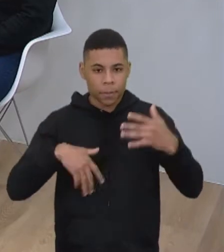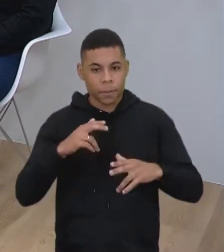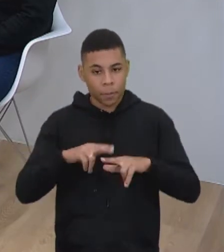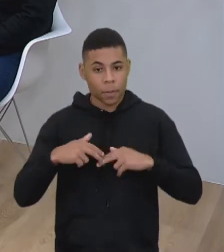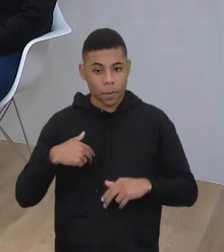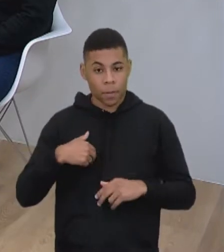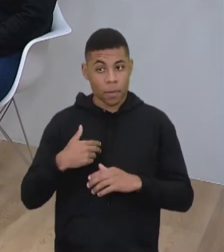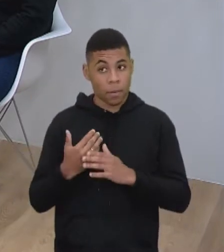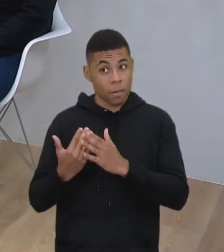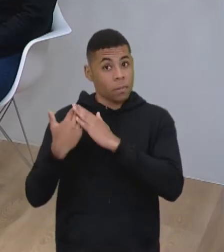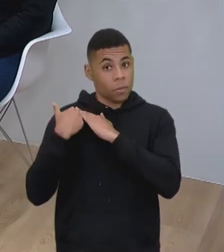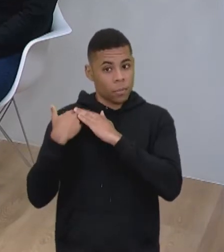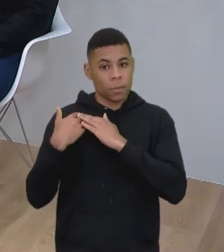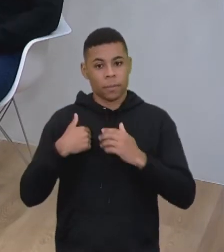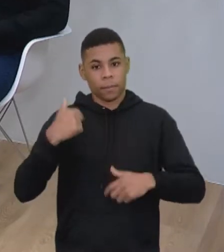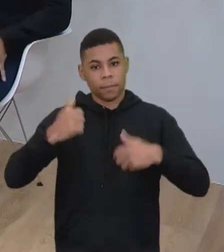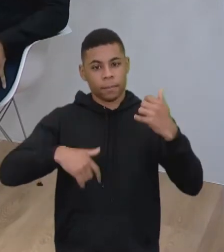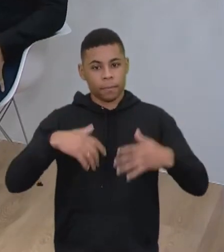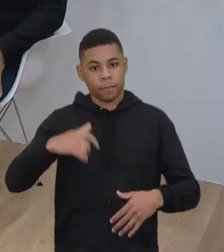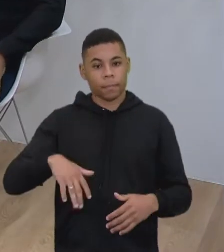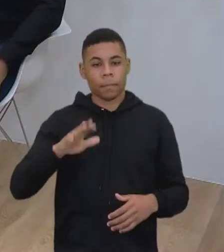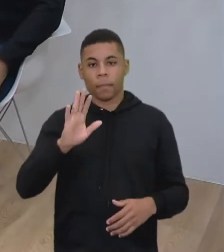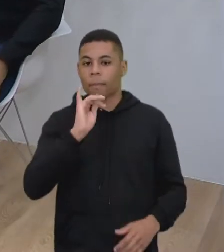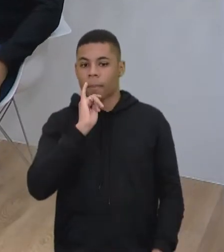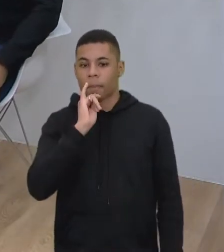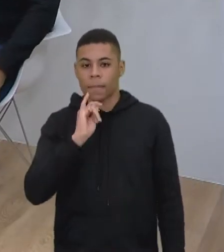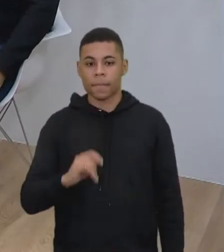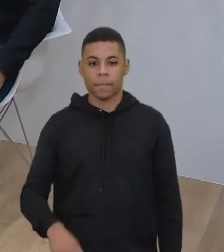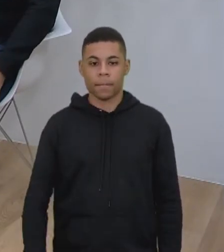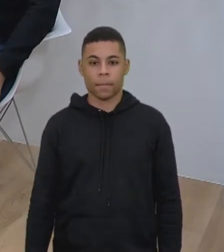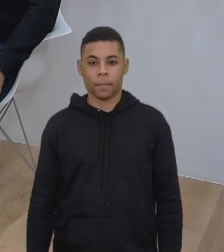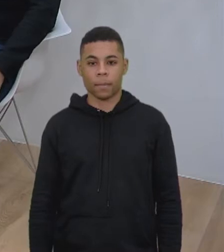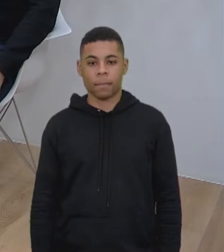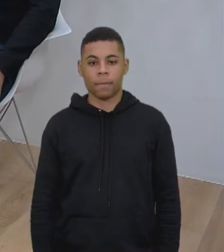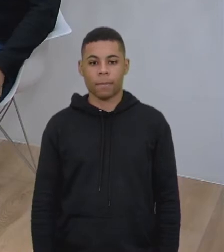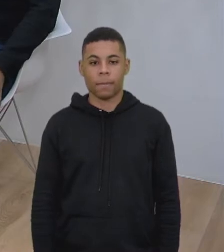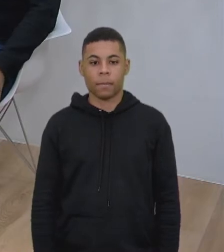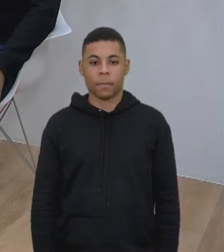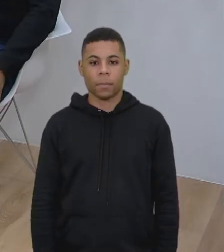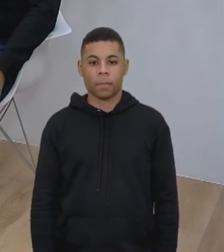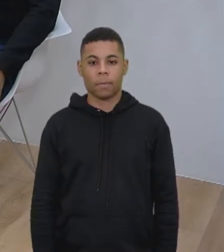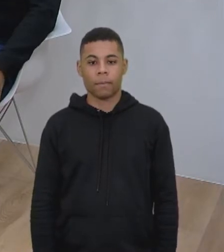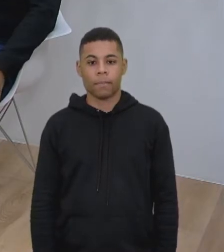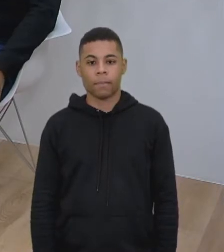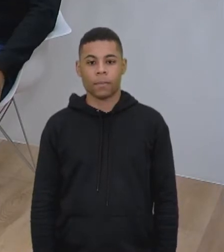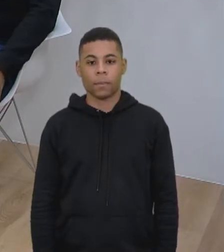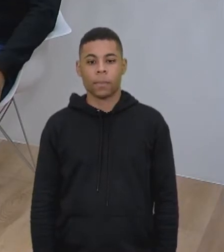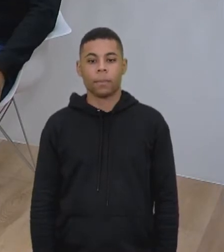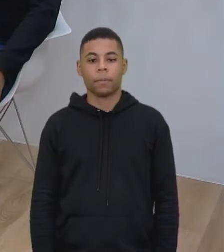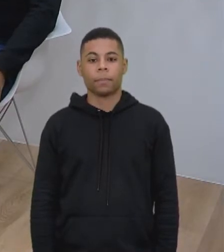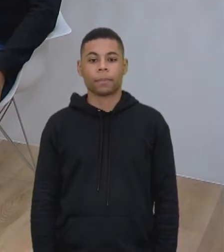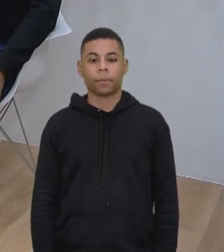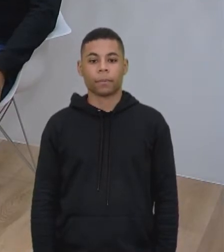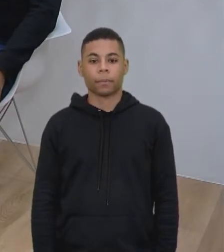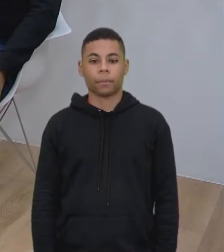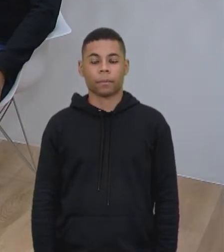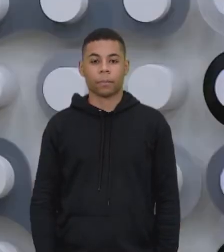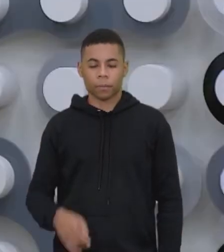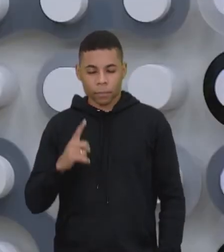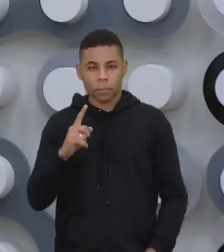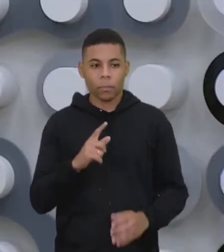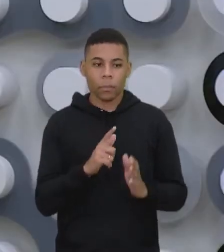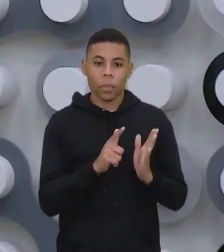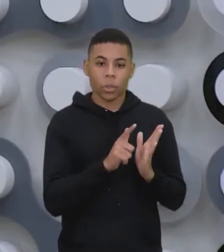responsabilidade no que eu falo agora, né? Do que antes. Mas qual a responsabilidade de um jornalista, entre aspas,